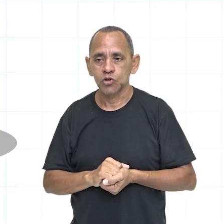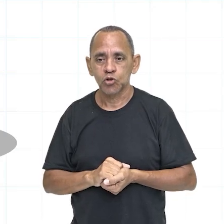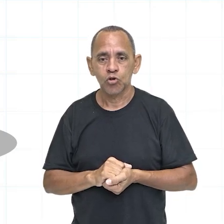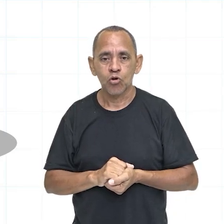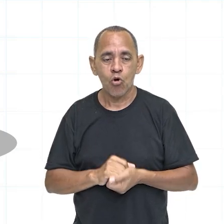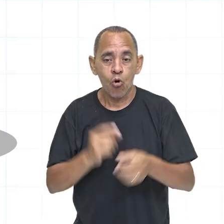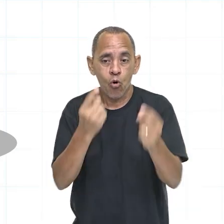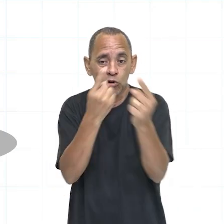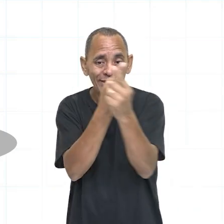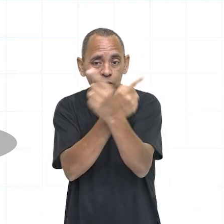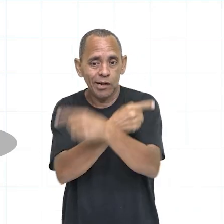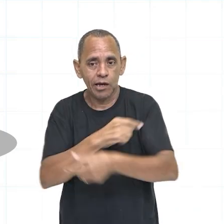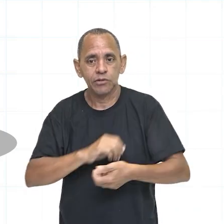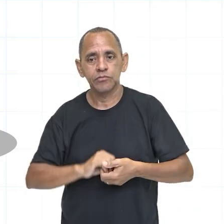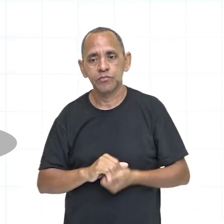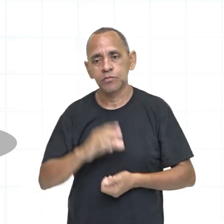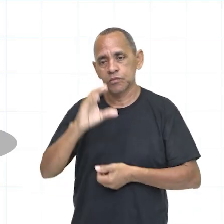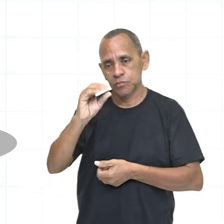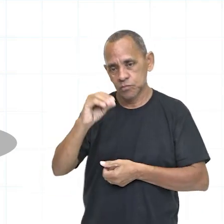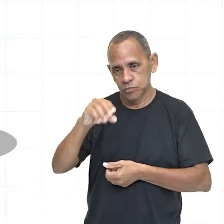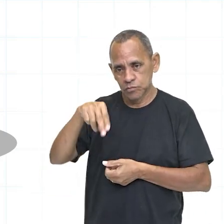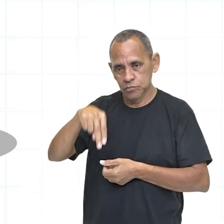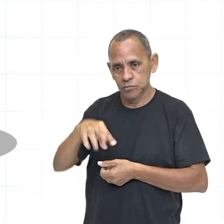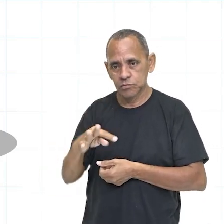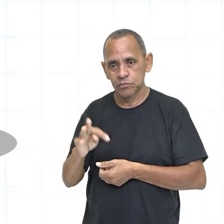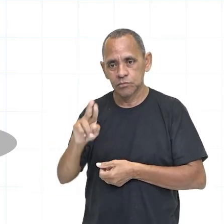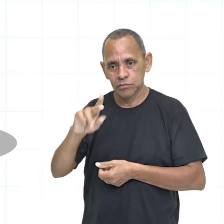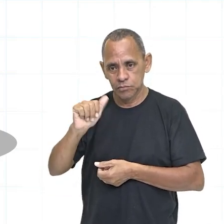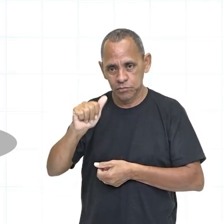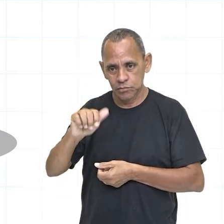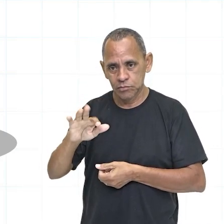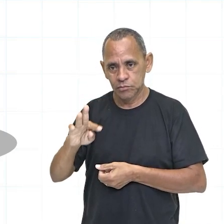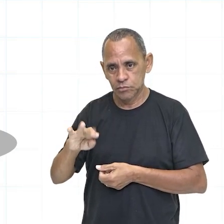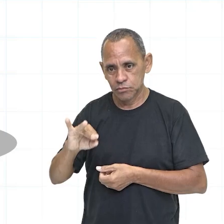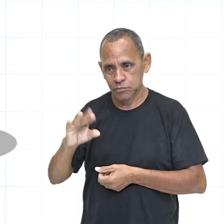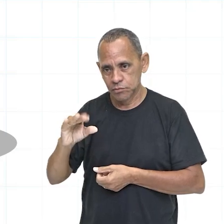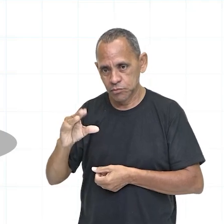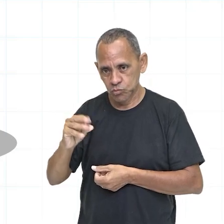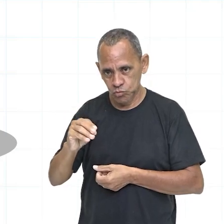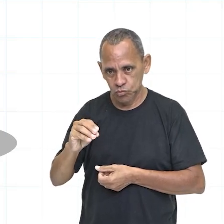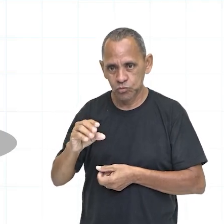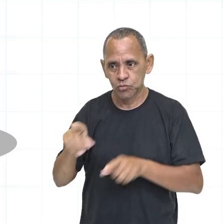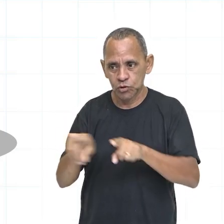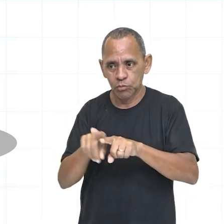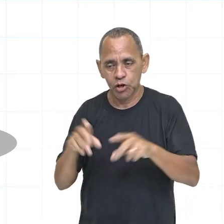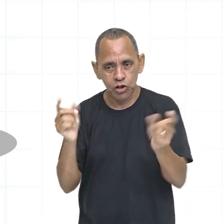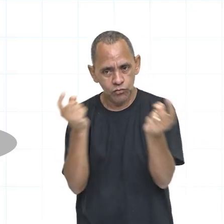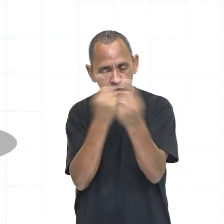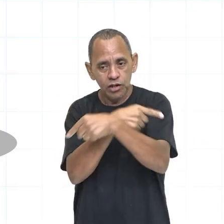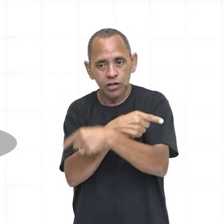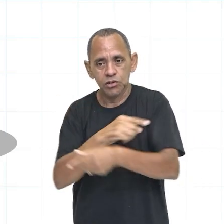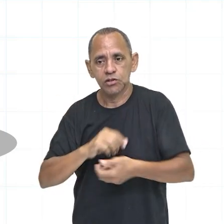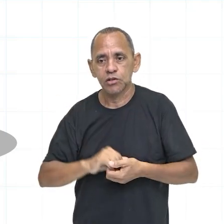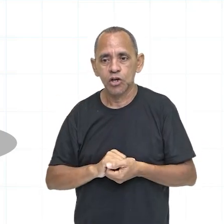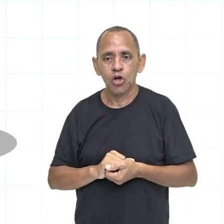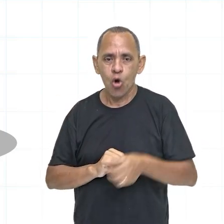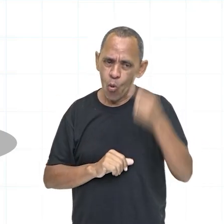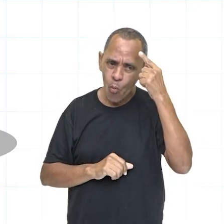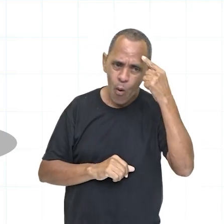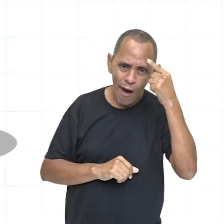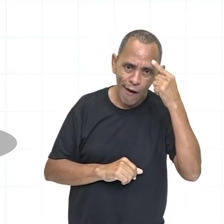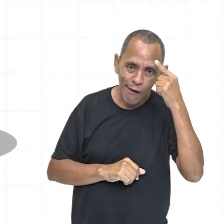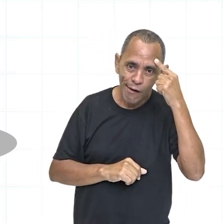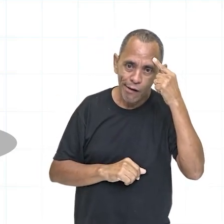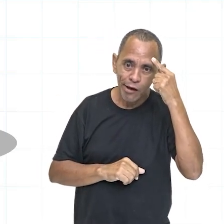ó? Elas ajudam a indicar que o que vem a seguir contrasta de alguma forma com o que foi